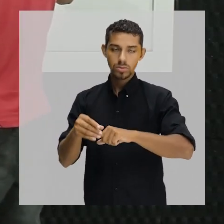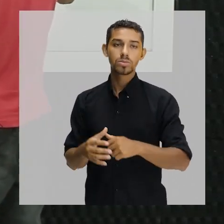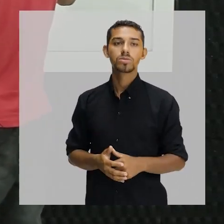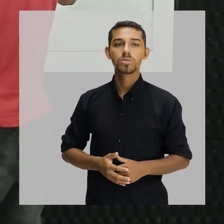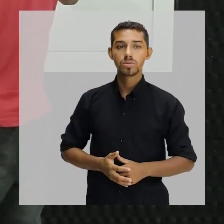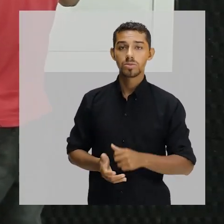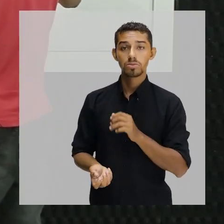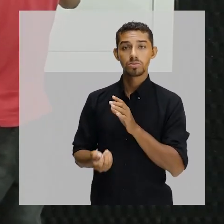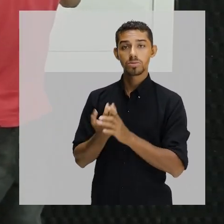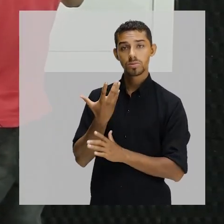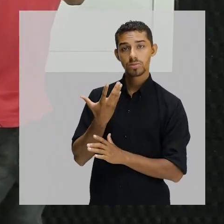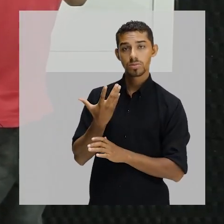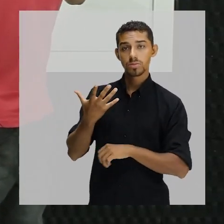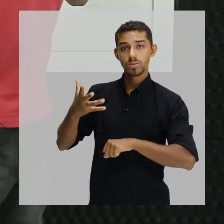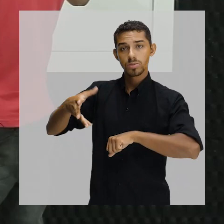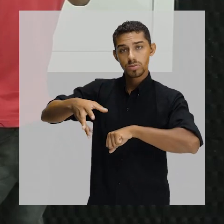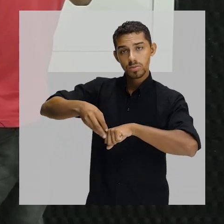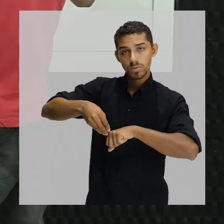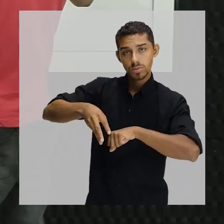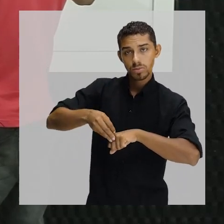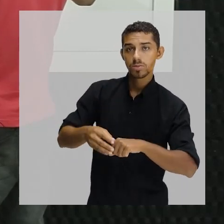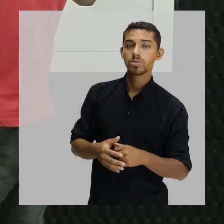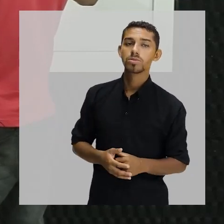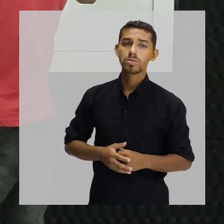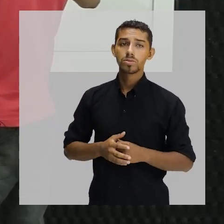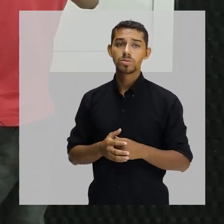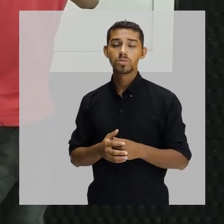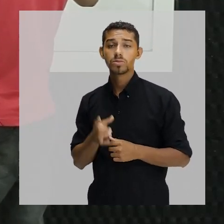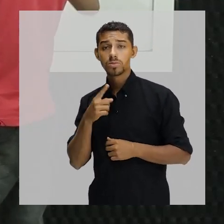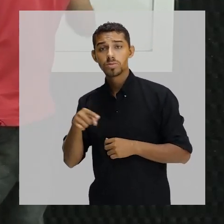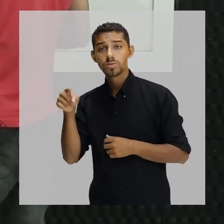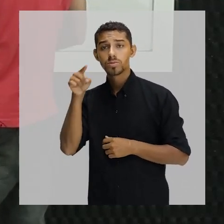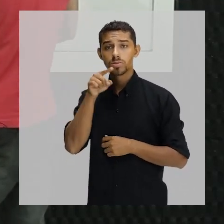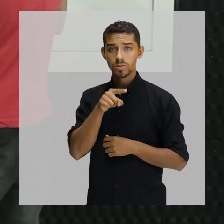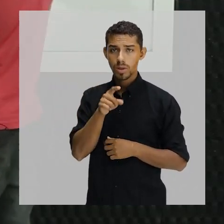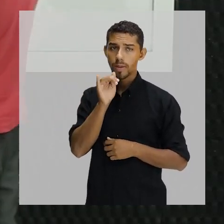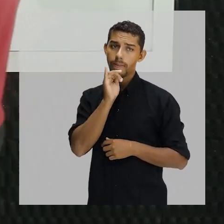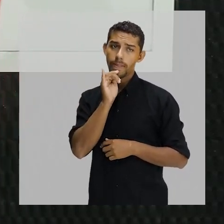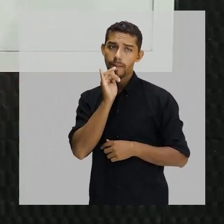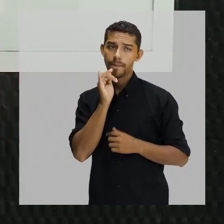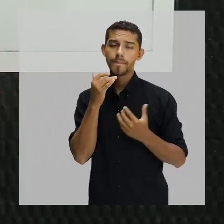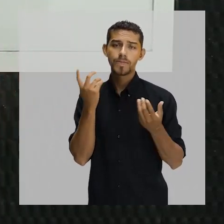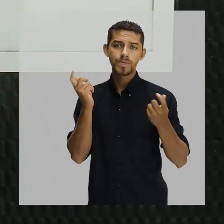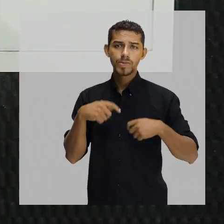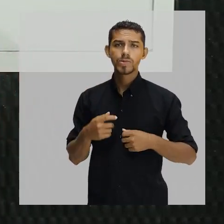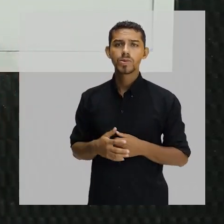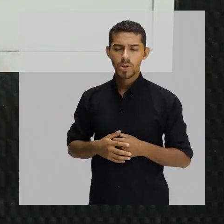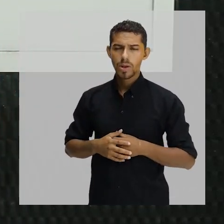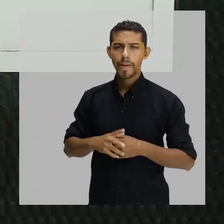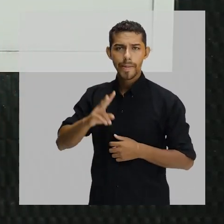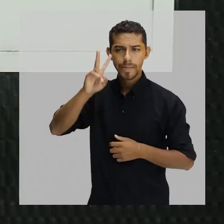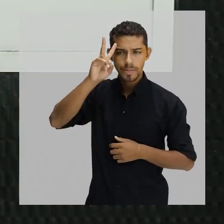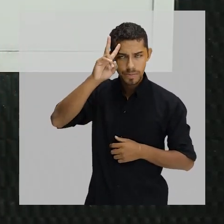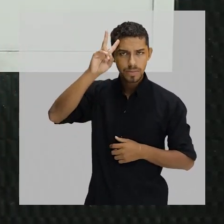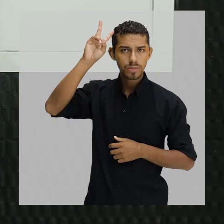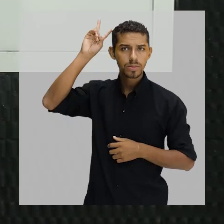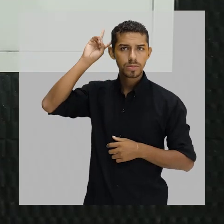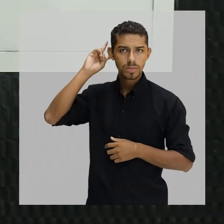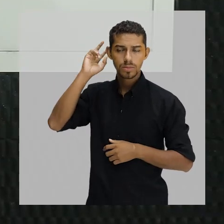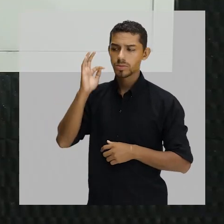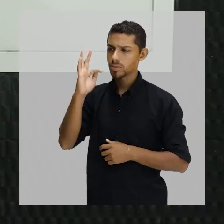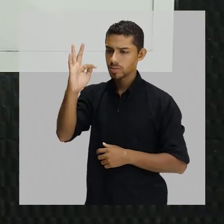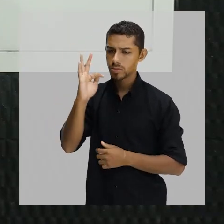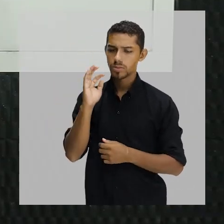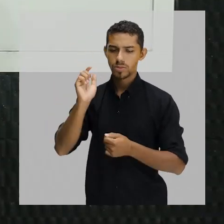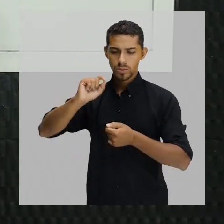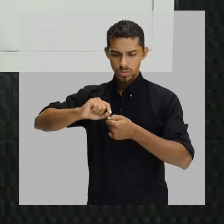do conhecimento. E aqui você que é terceiranista, você que vai fazer o vestibular, fica essa dica